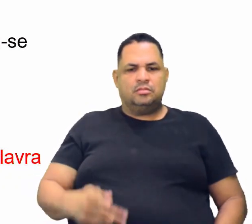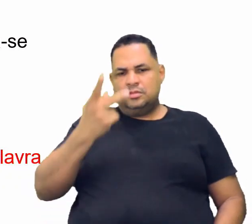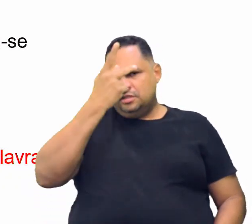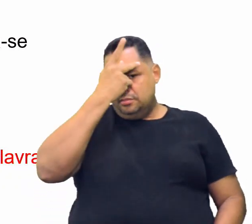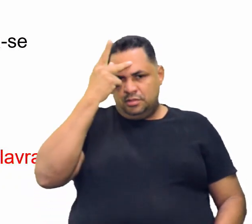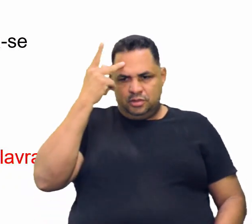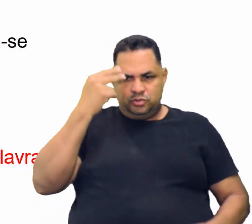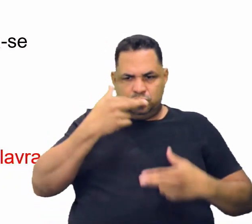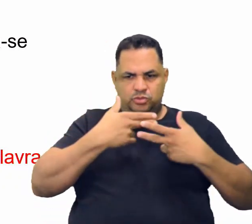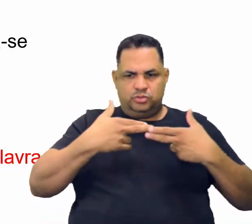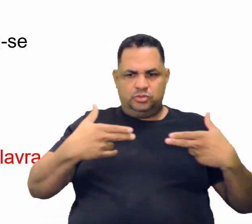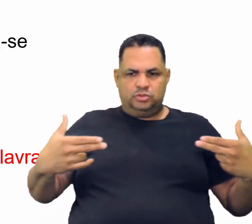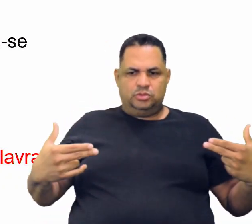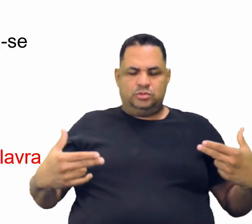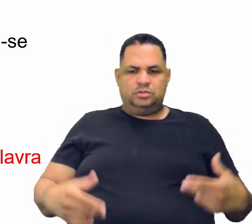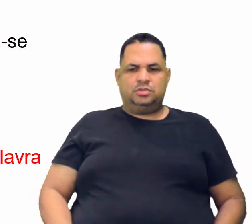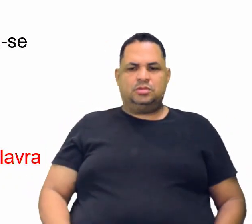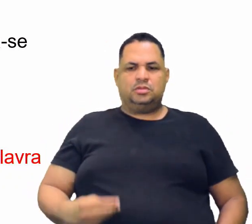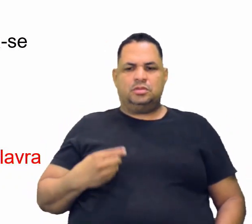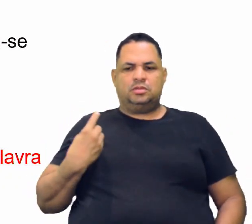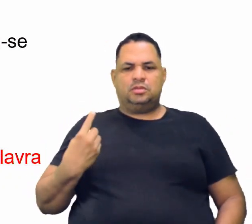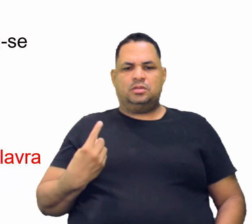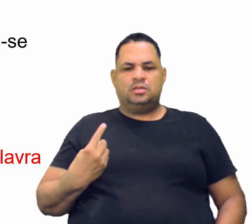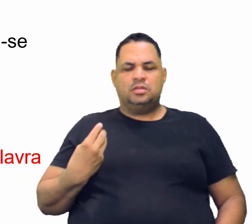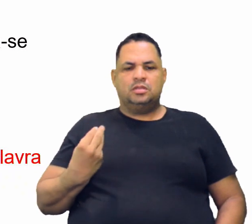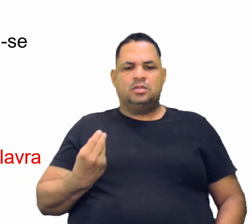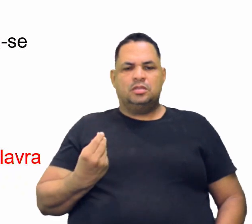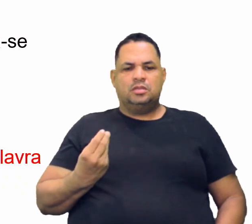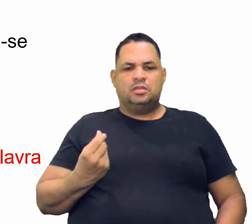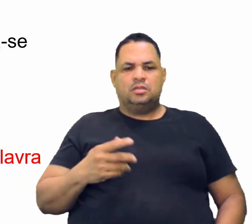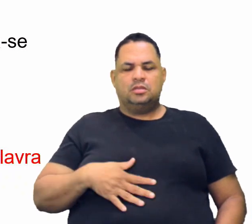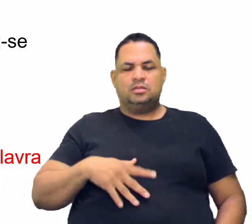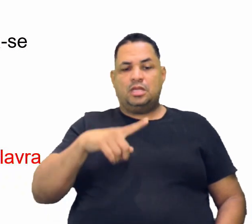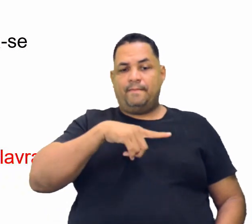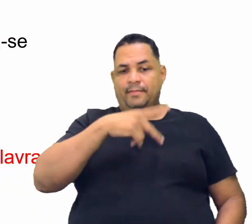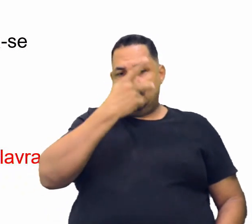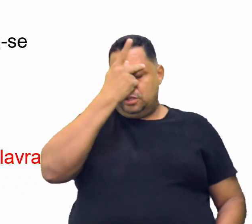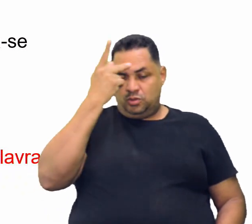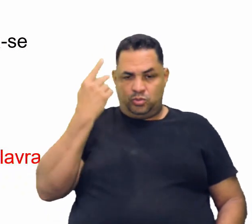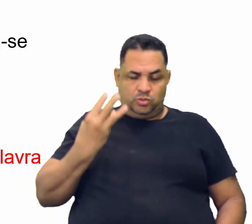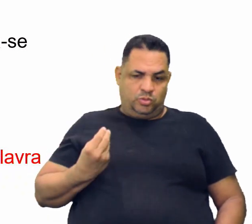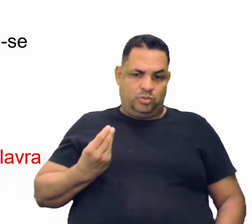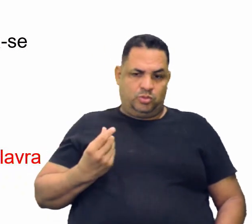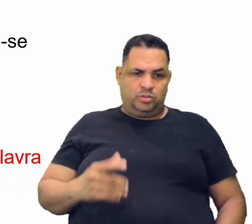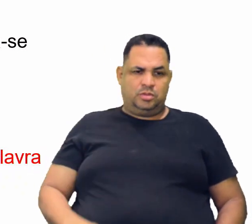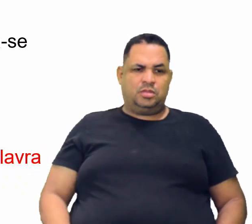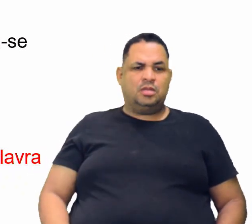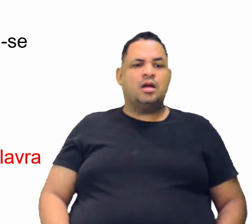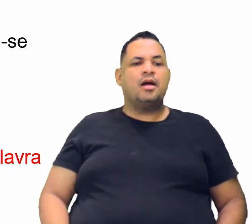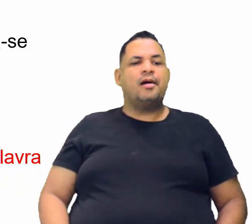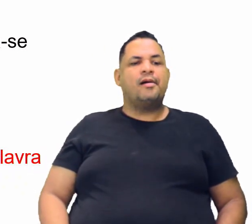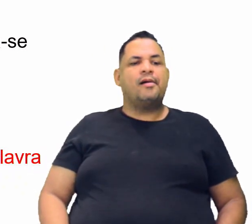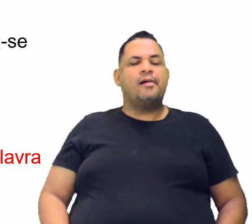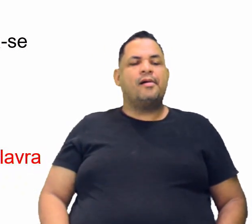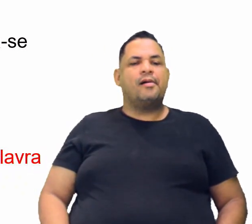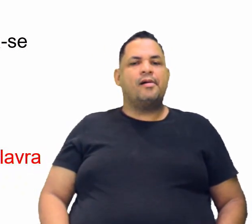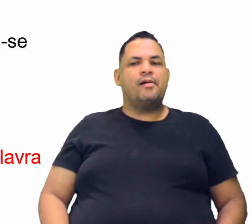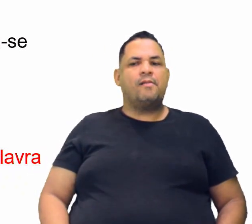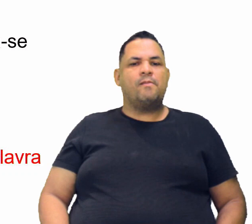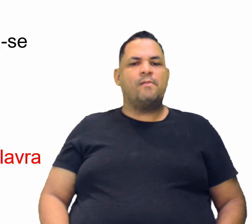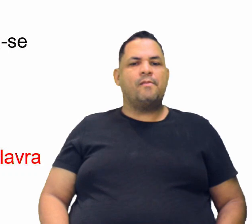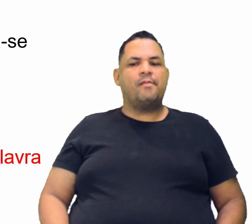pessoas. Existem pessoas na sala. Mas se eu colocar o haver, vai ficar na terceira pessoa